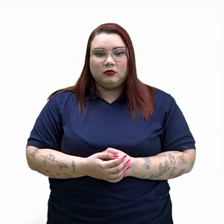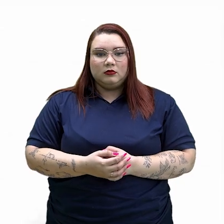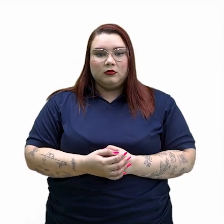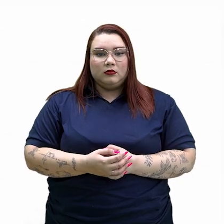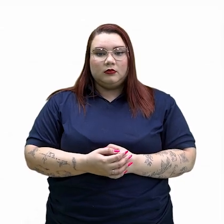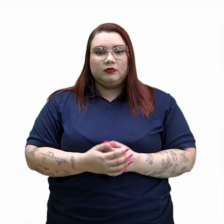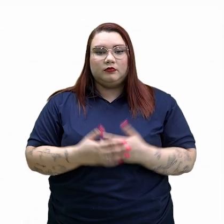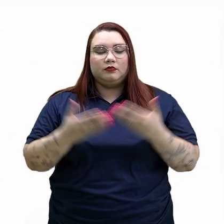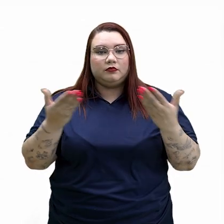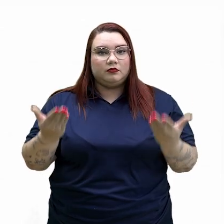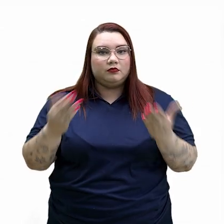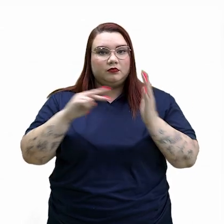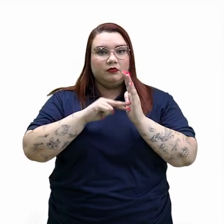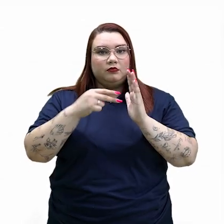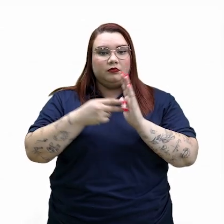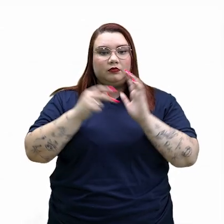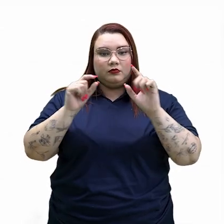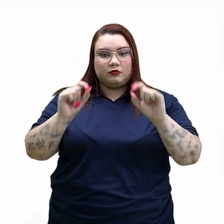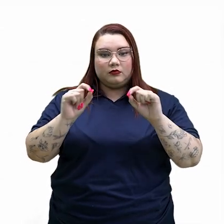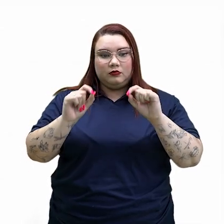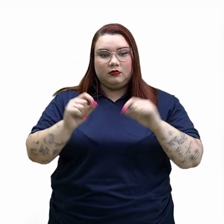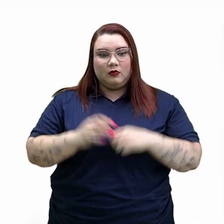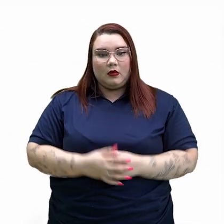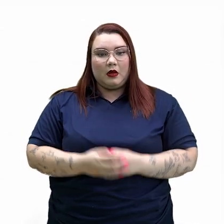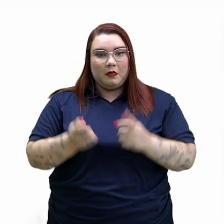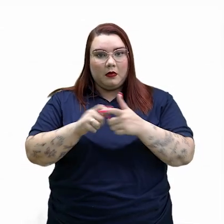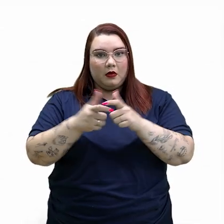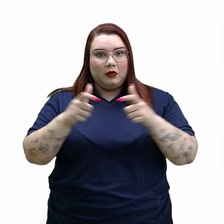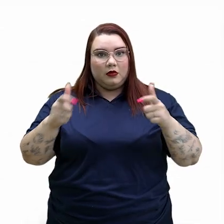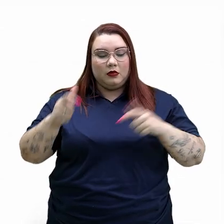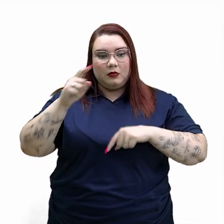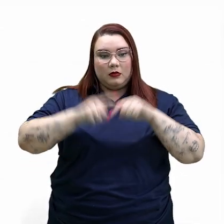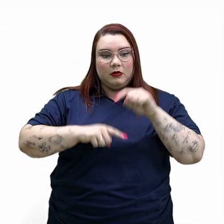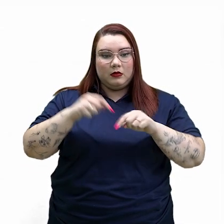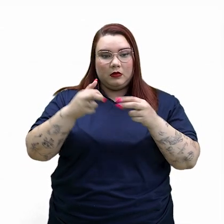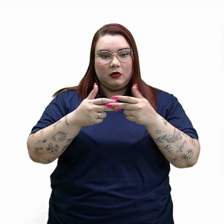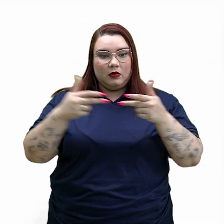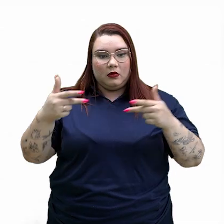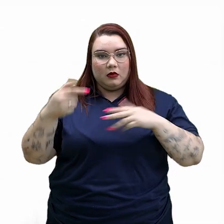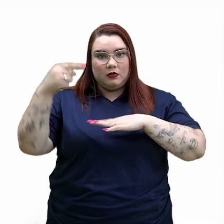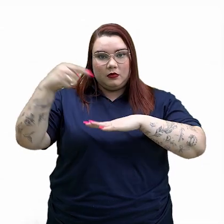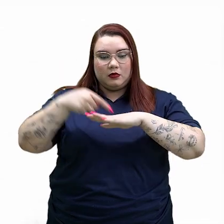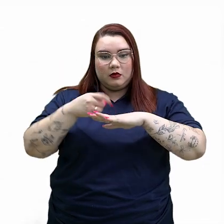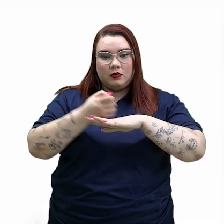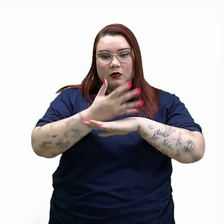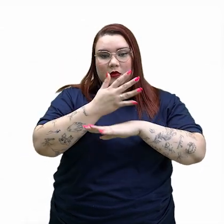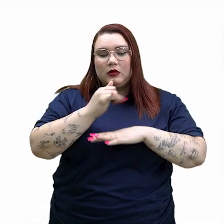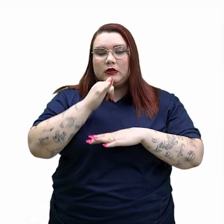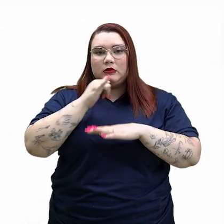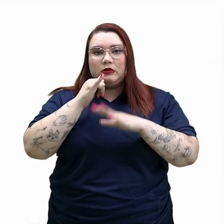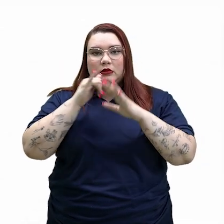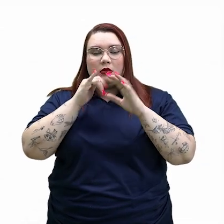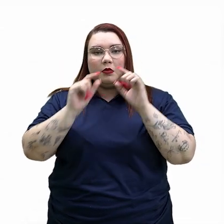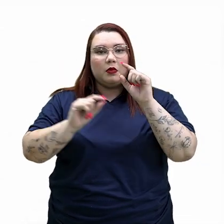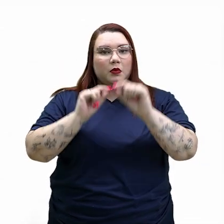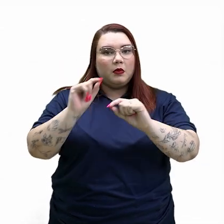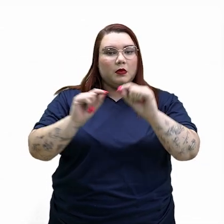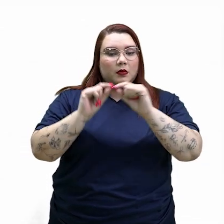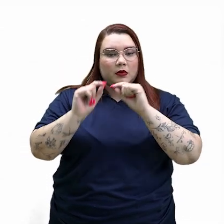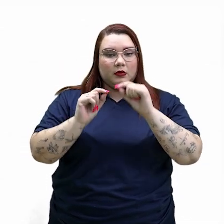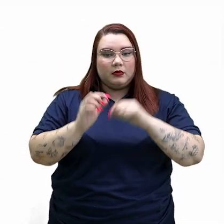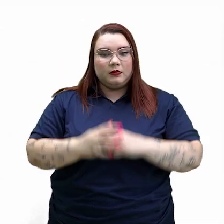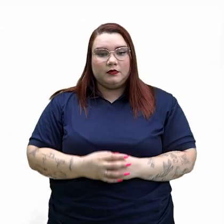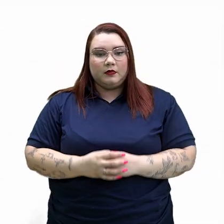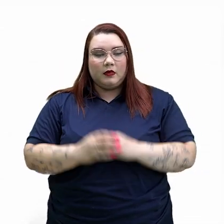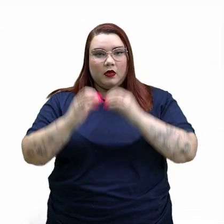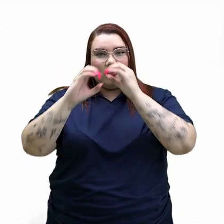detalhando-as. Significa o quê? Que a maior parte dos instrumentos ópticos, como, por exemplo,